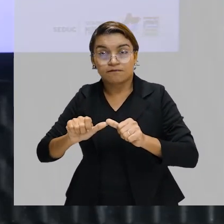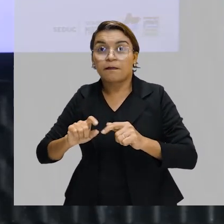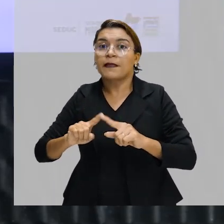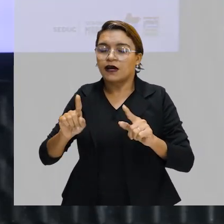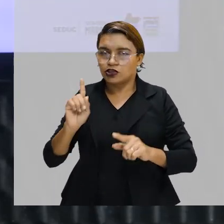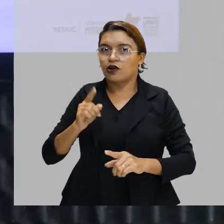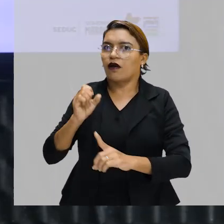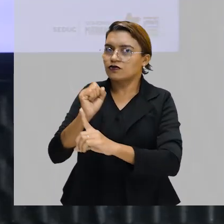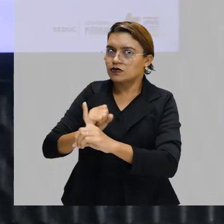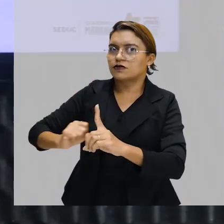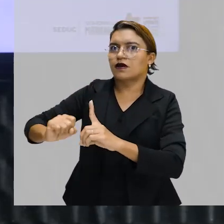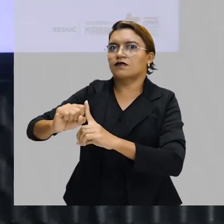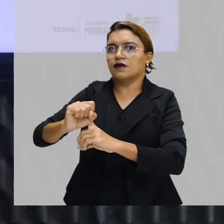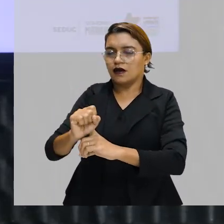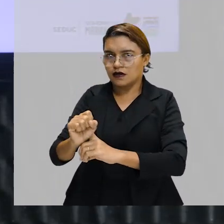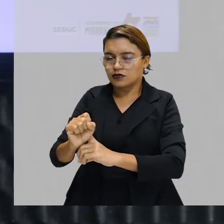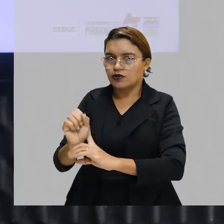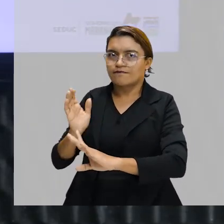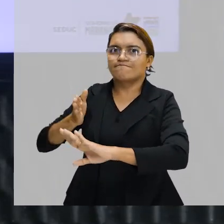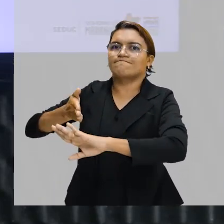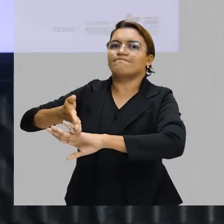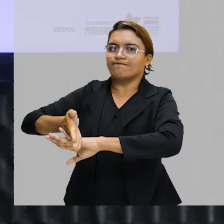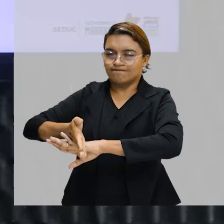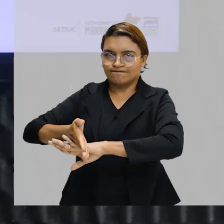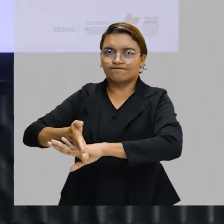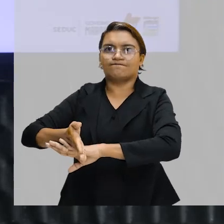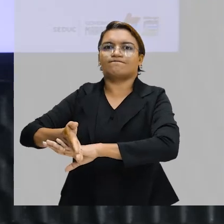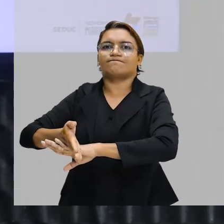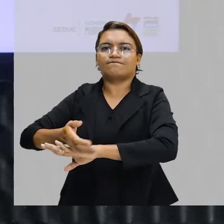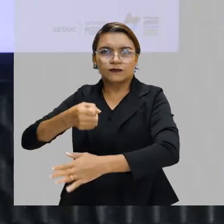na sociedade e